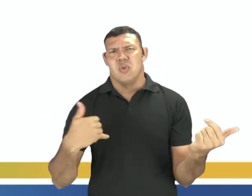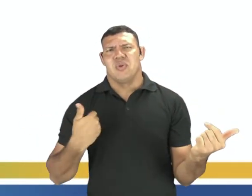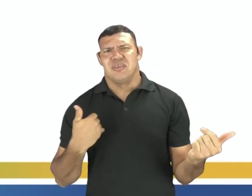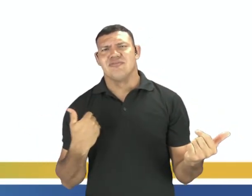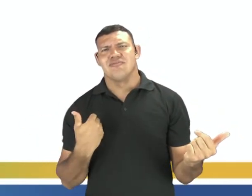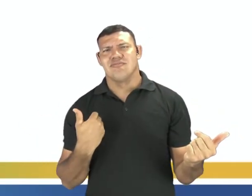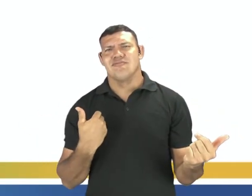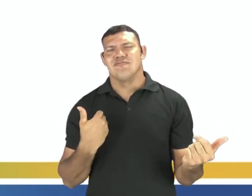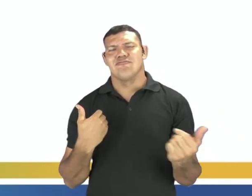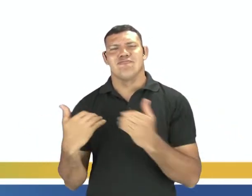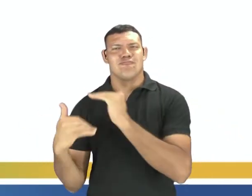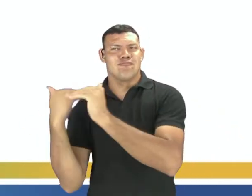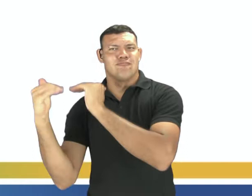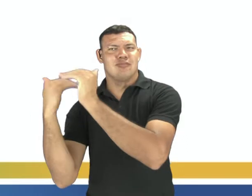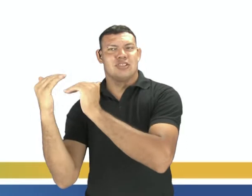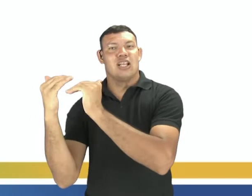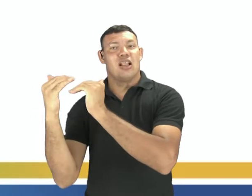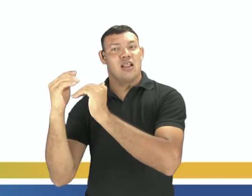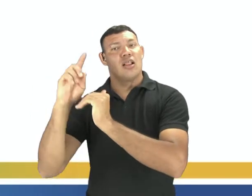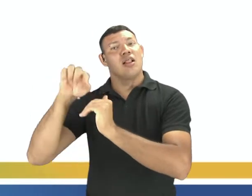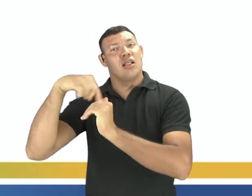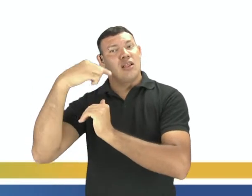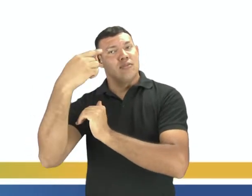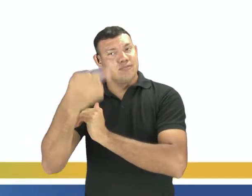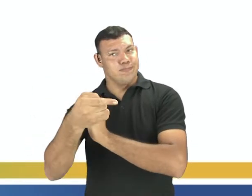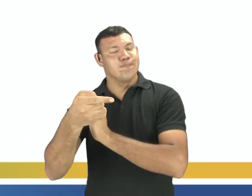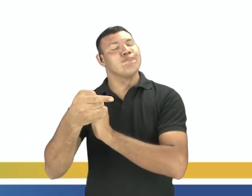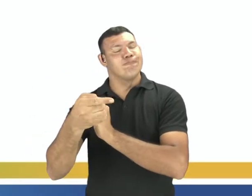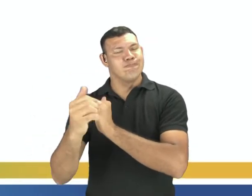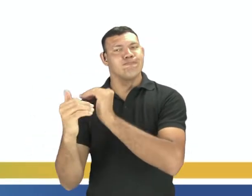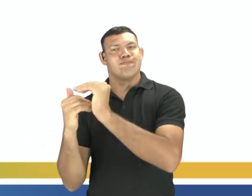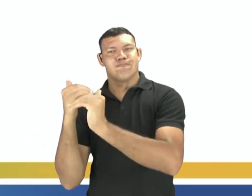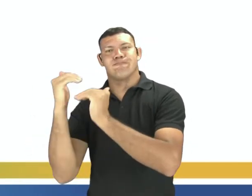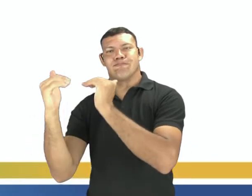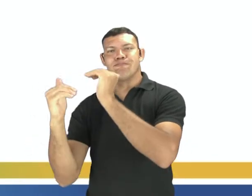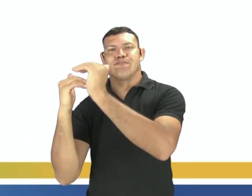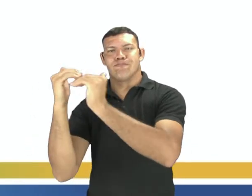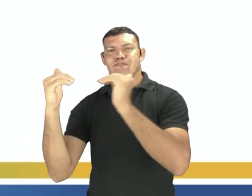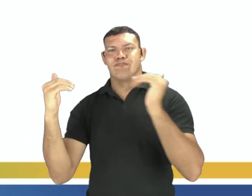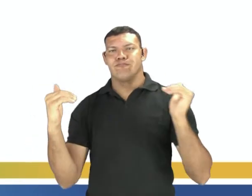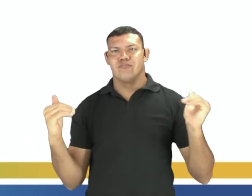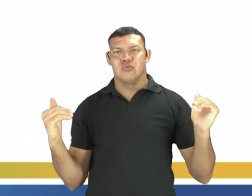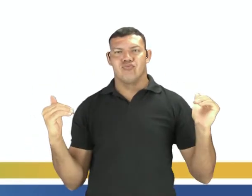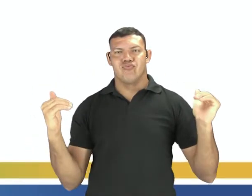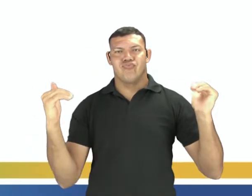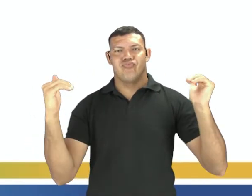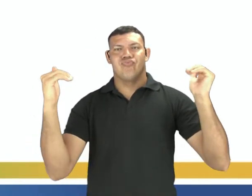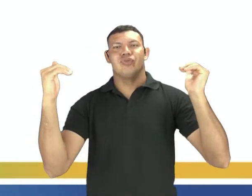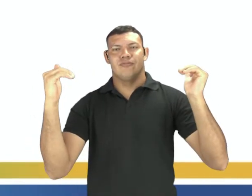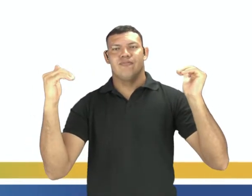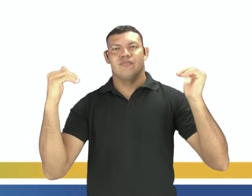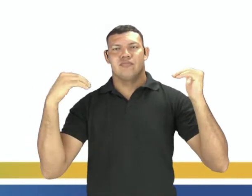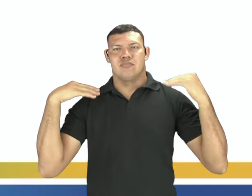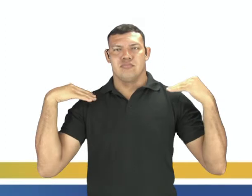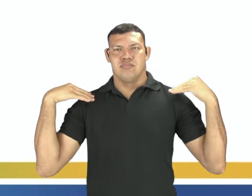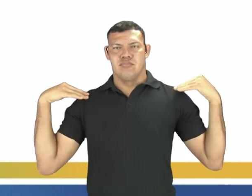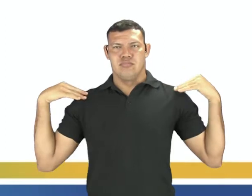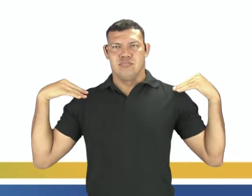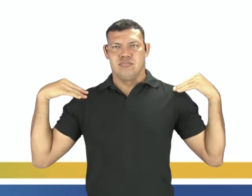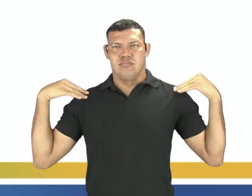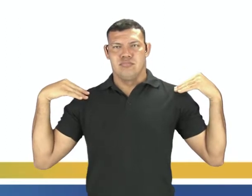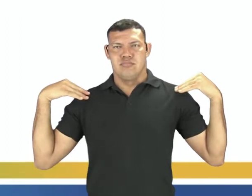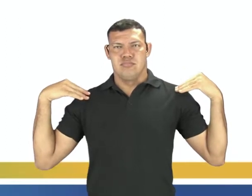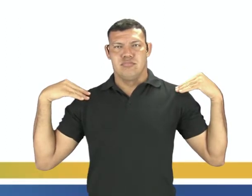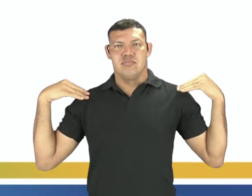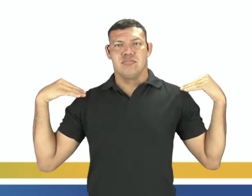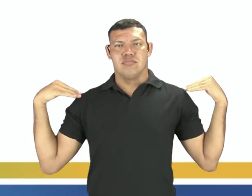mais desenvolvidas. Com o tempo que os meninos vão se desenvolvendo mais. Então, os ombros e o peito, eles começam a